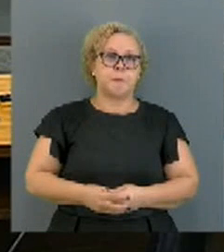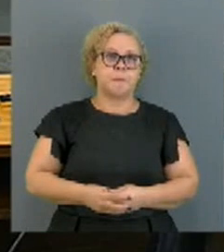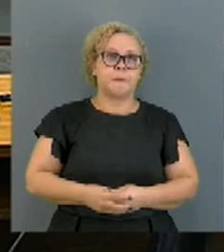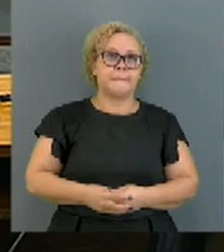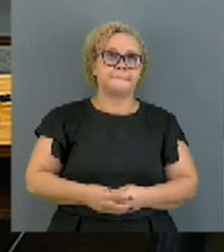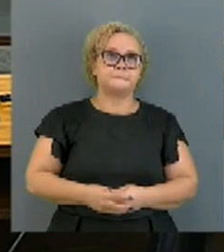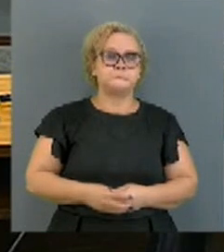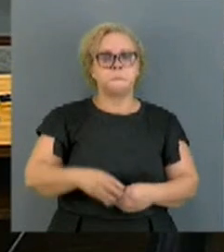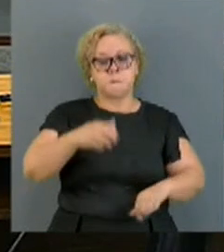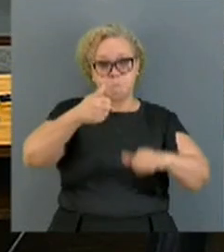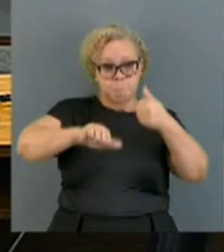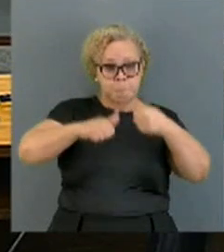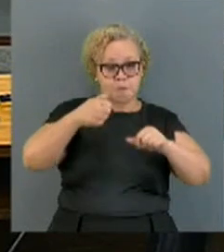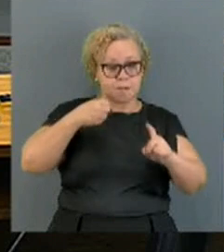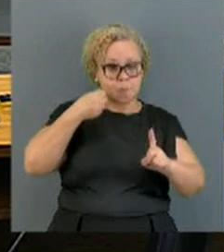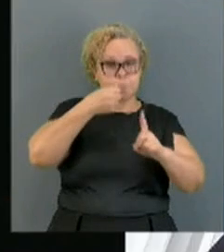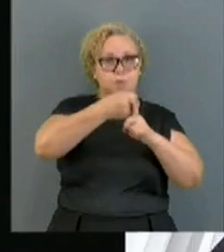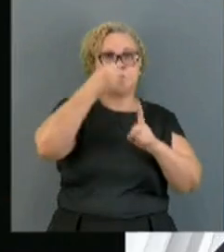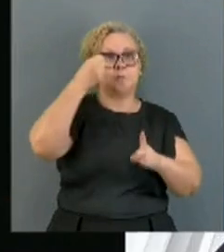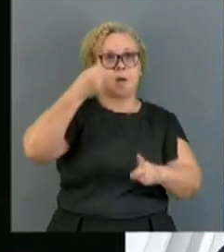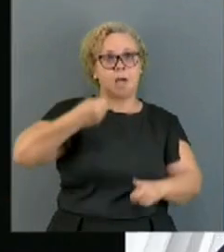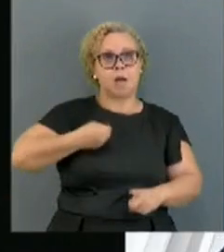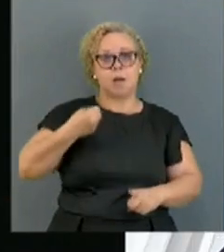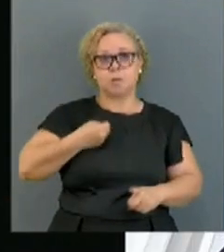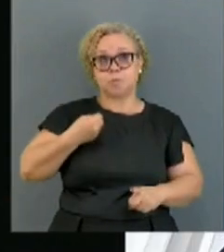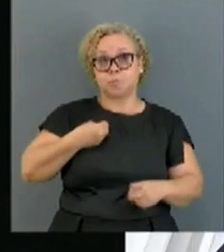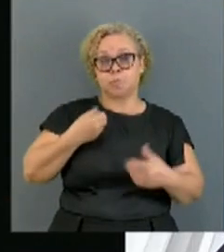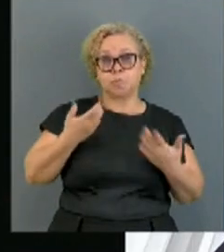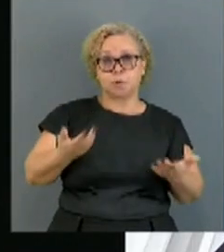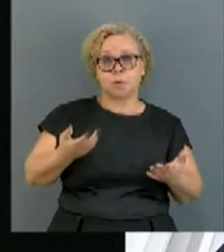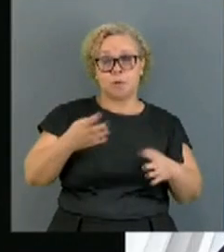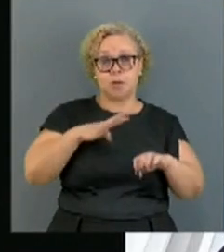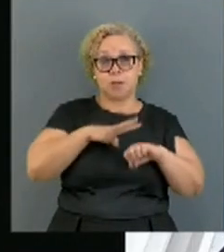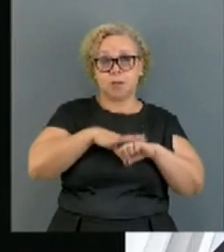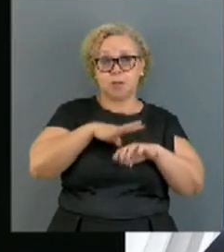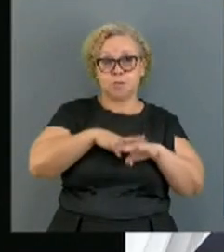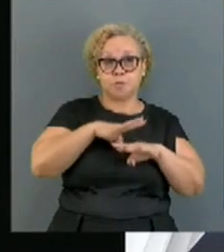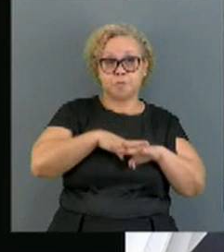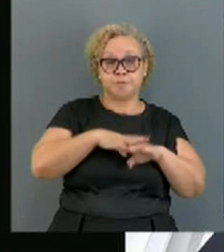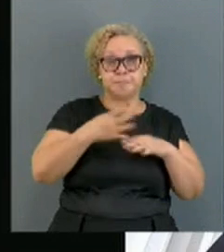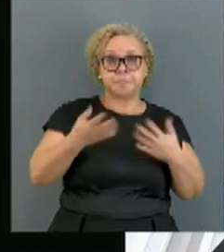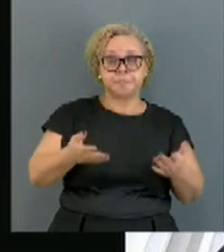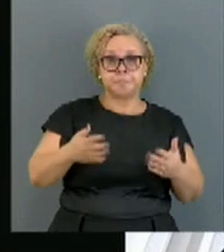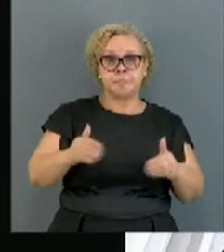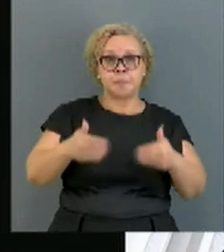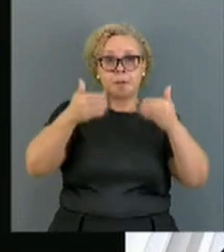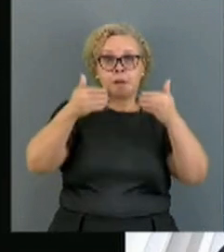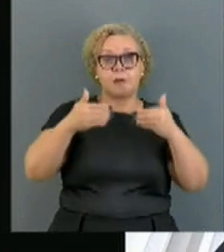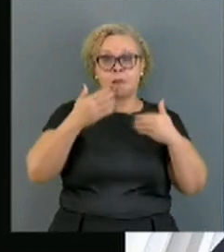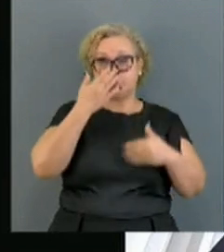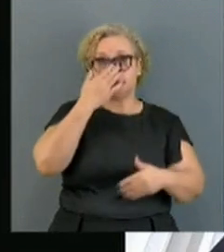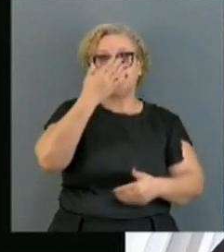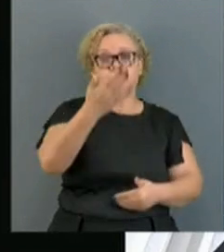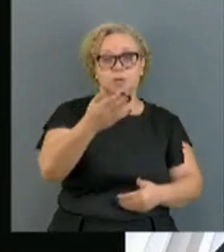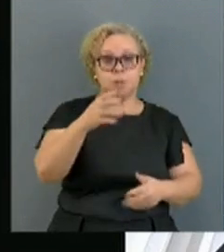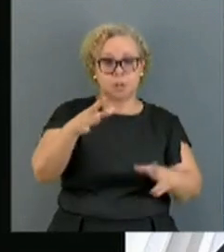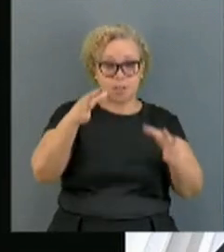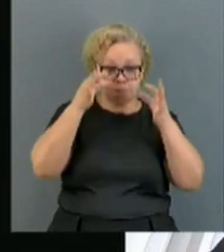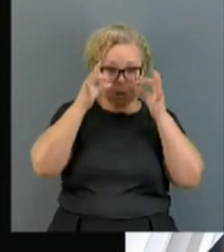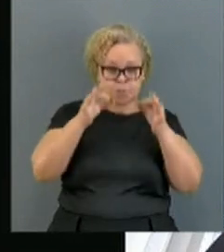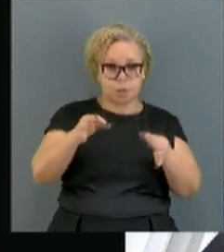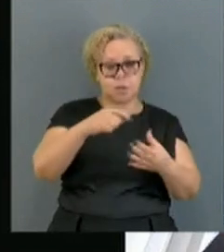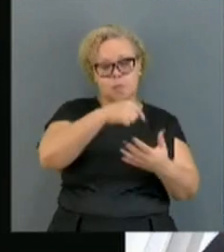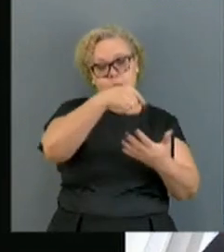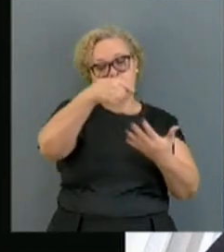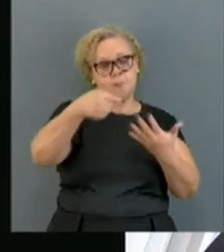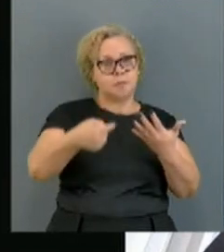a avaliação de impacto algoritmo é um processo iterativo contínuo. Então, diante dessas observações, vocês imaginem